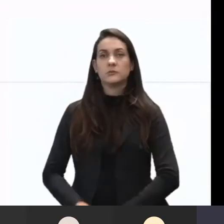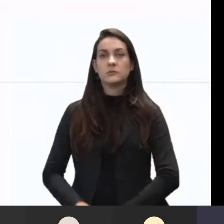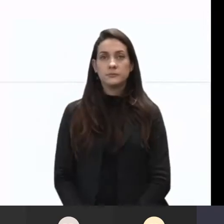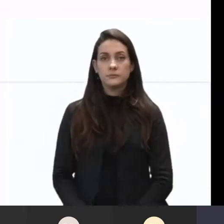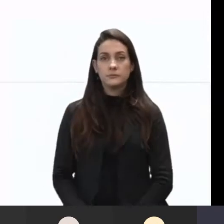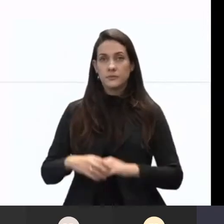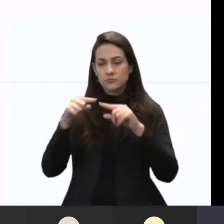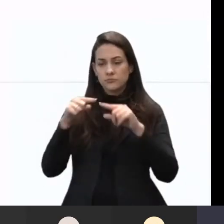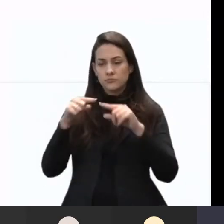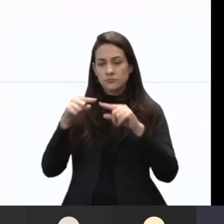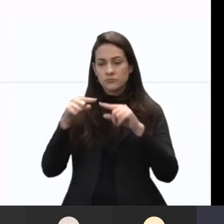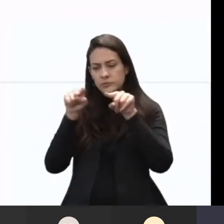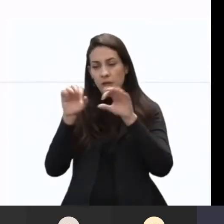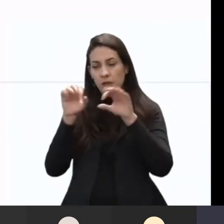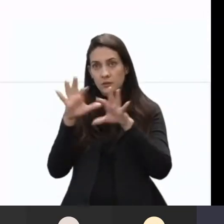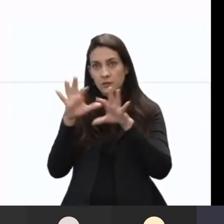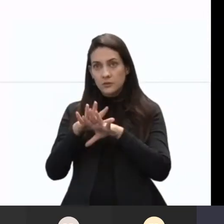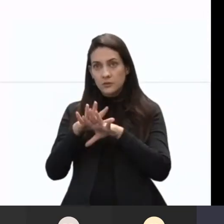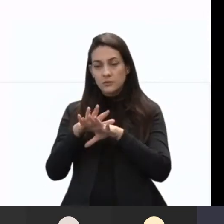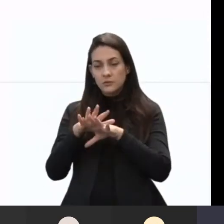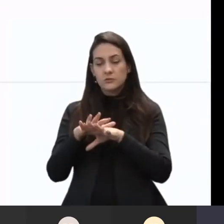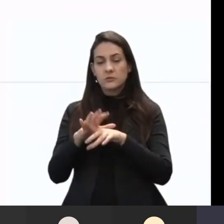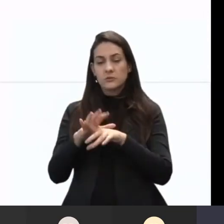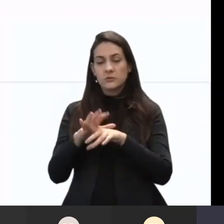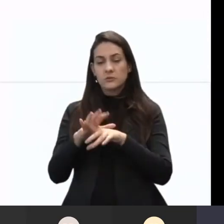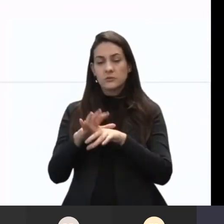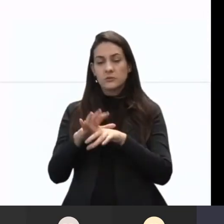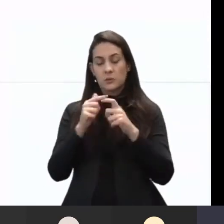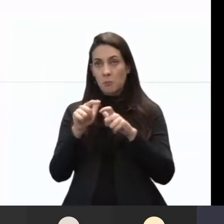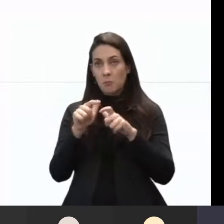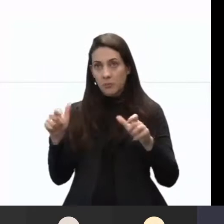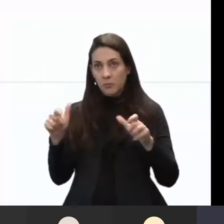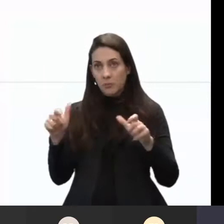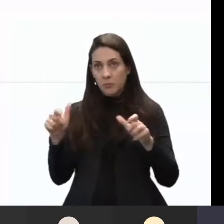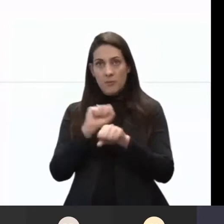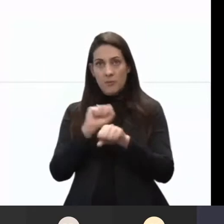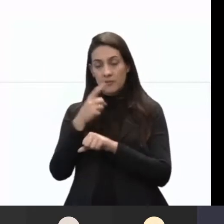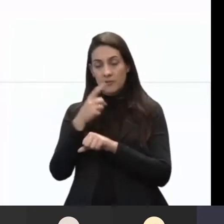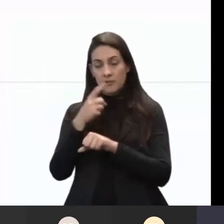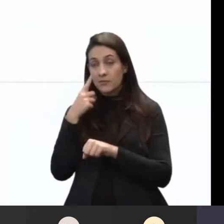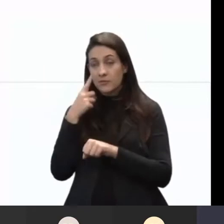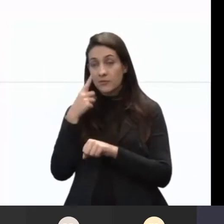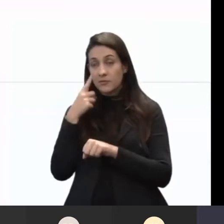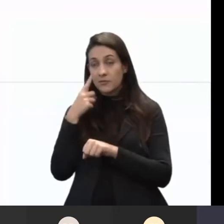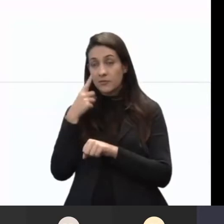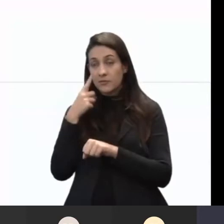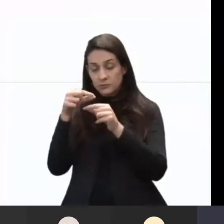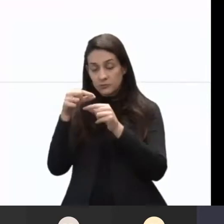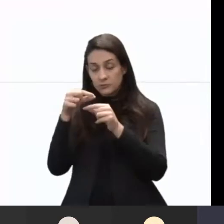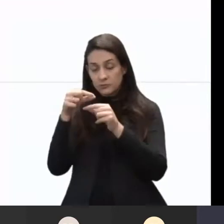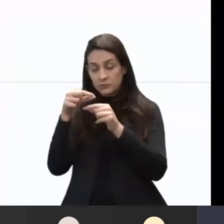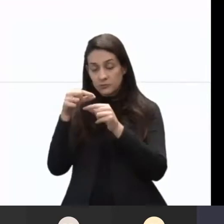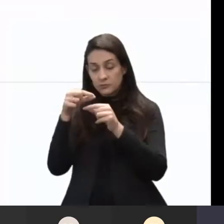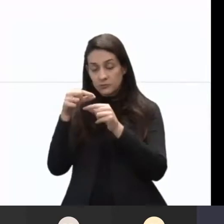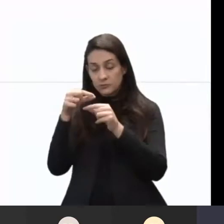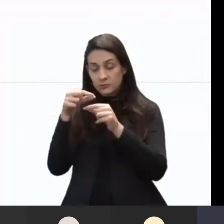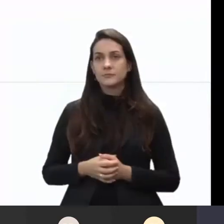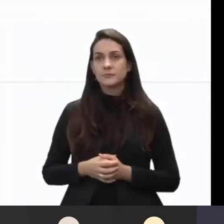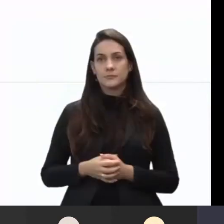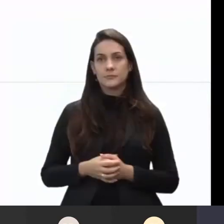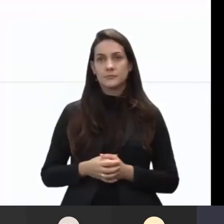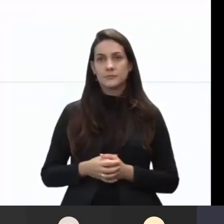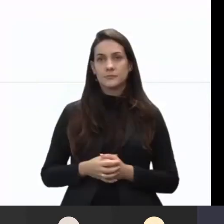o ponto onde não teve mais crescimento de micro-organismo. É o ponto onde ele inibiu ali,